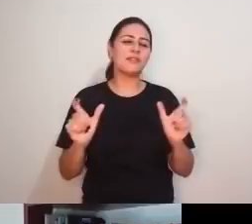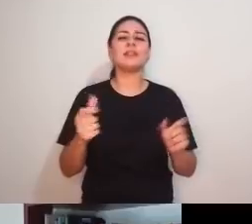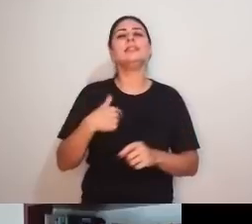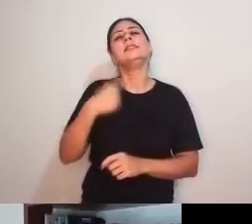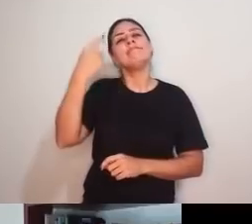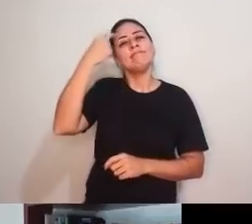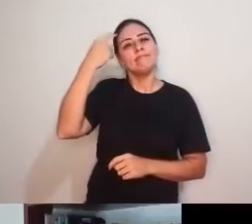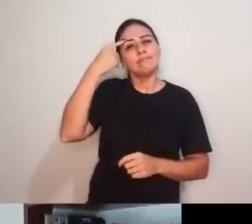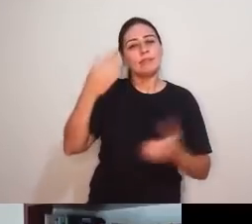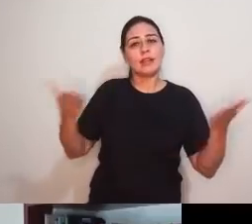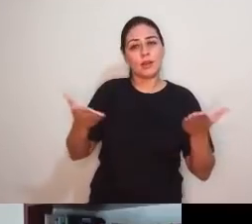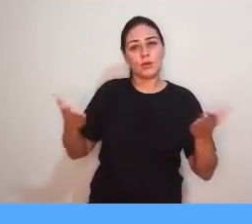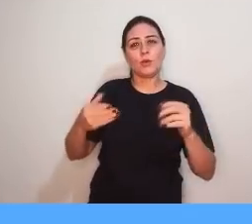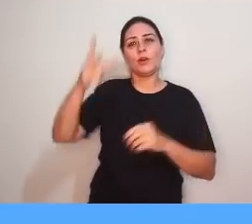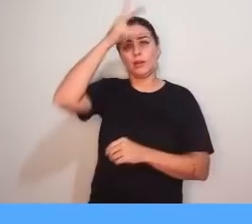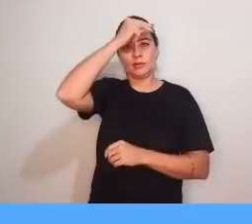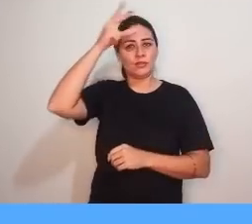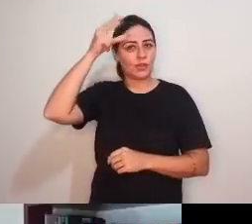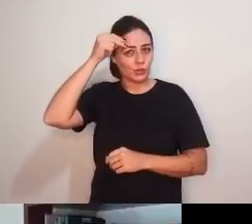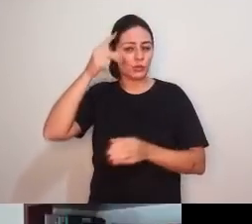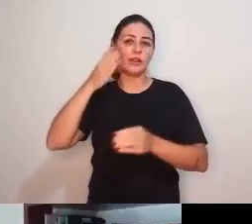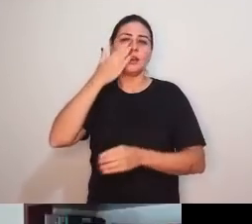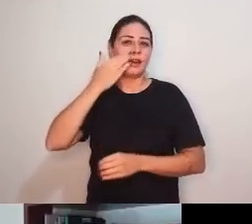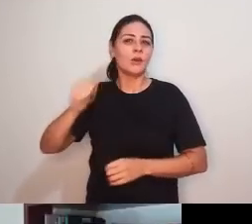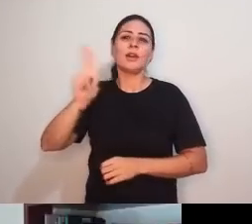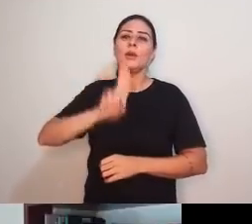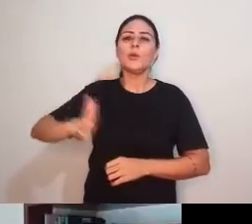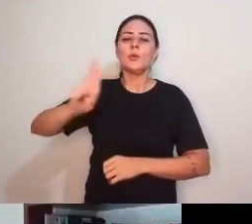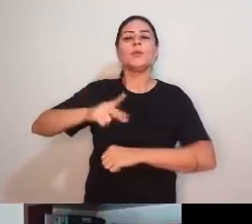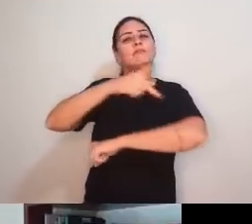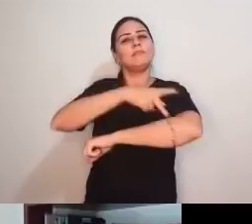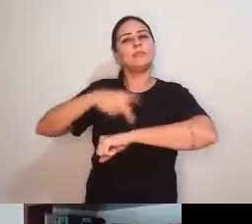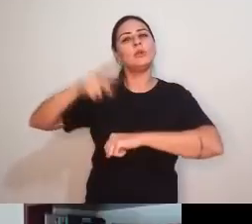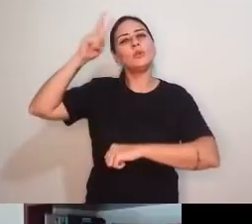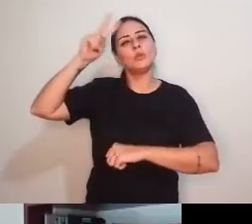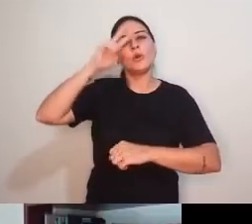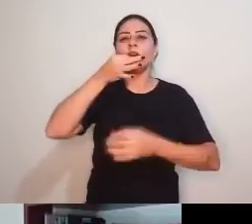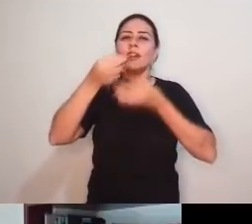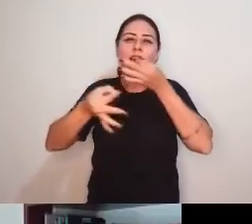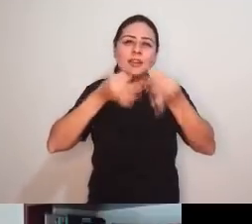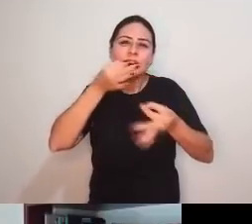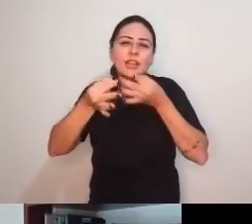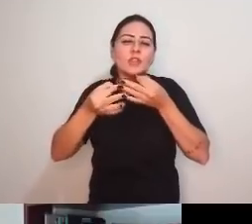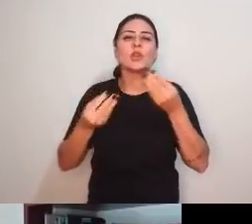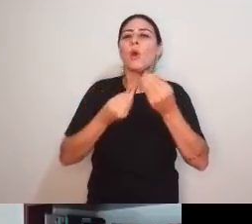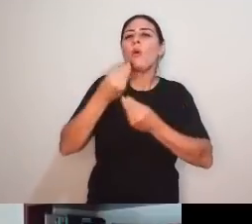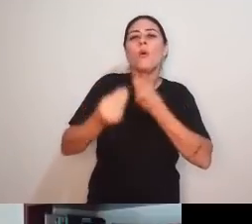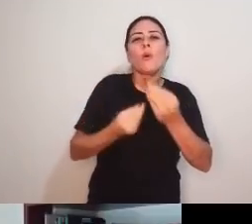pedagogia histórico-crítica, é possível a gente realizar essa transposição? Como que isso pode ser aplicado no ensino